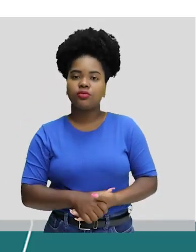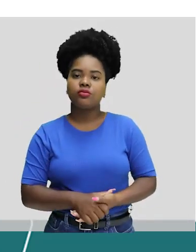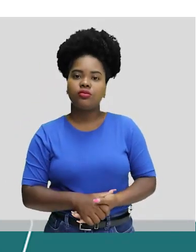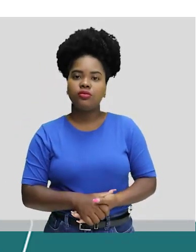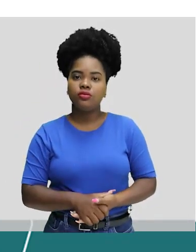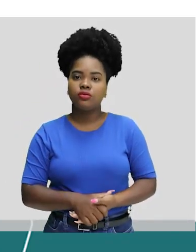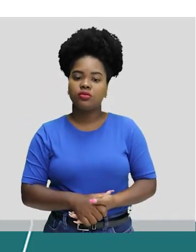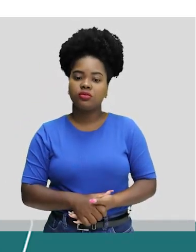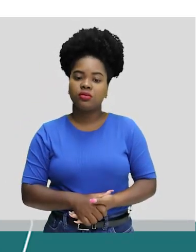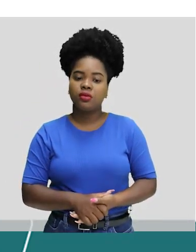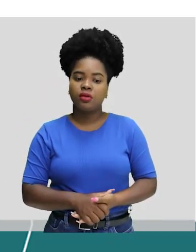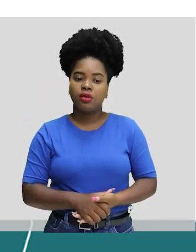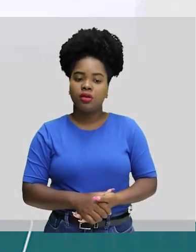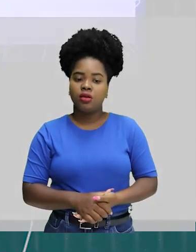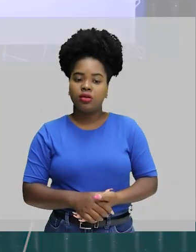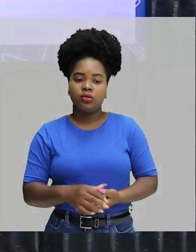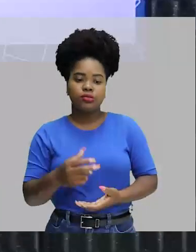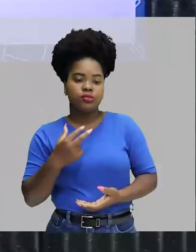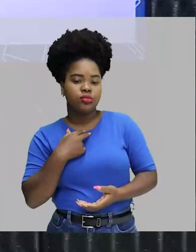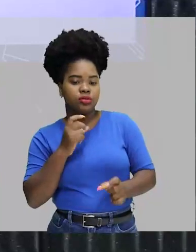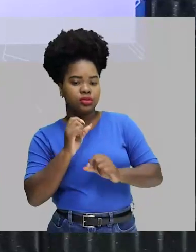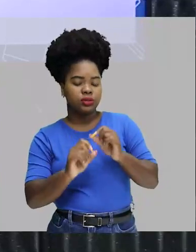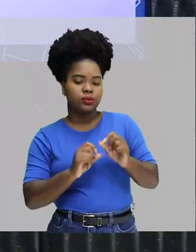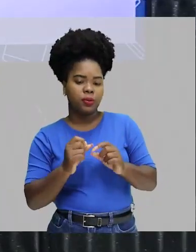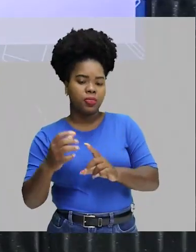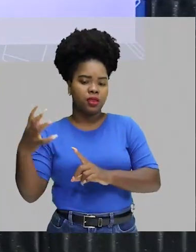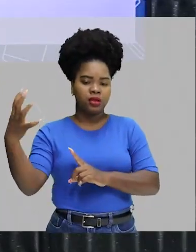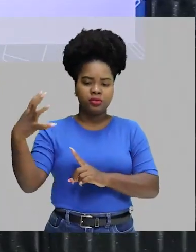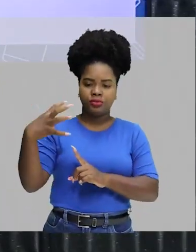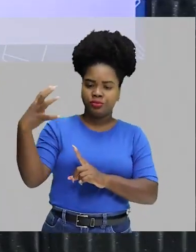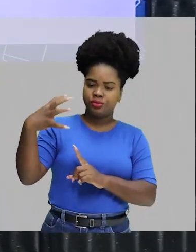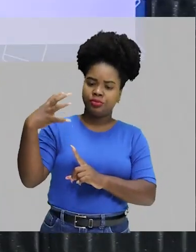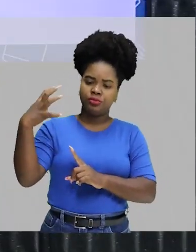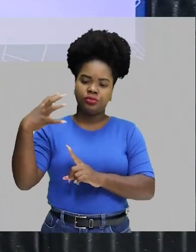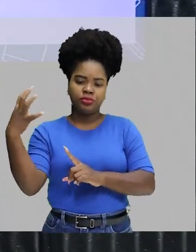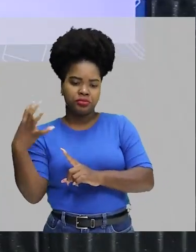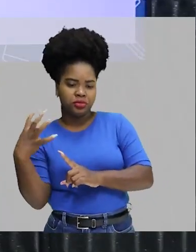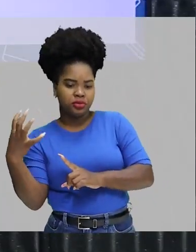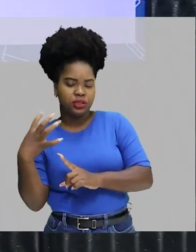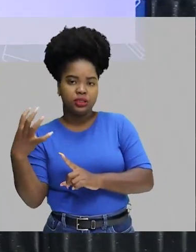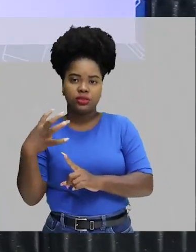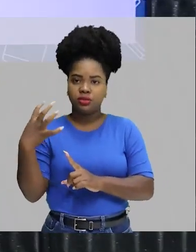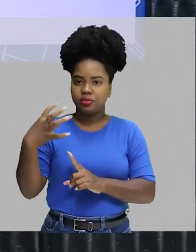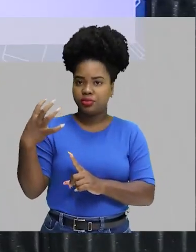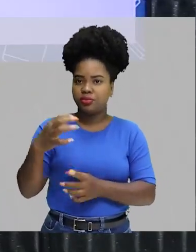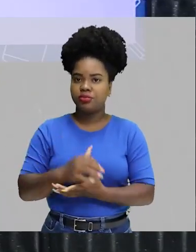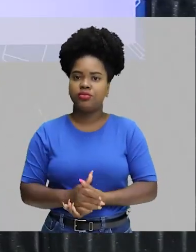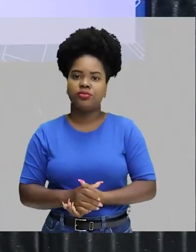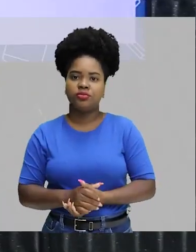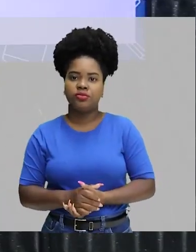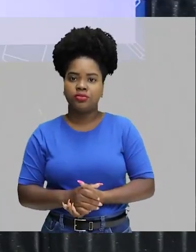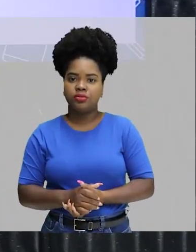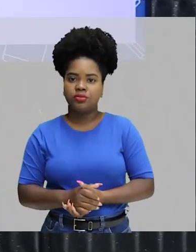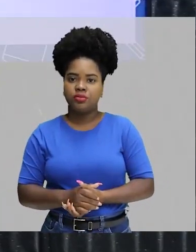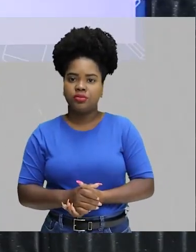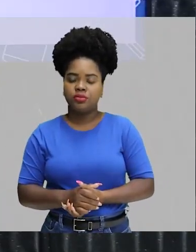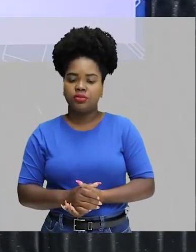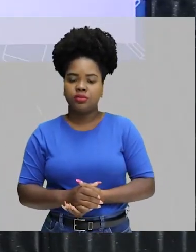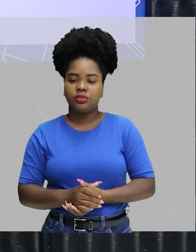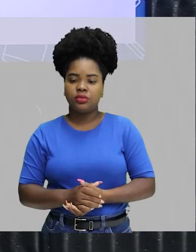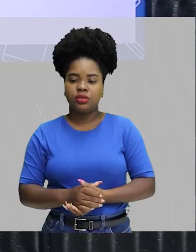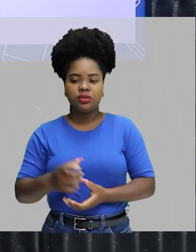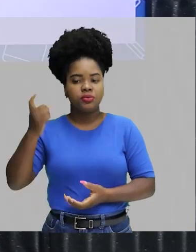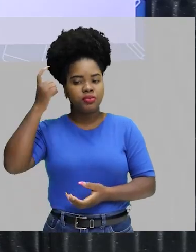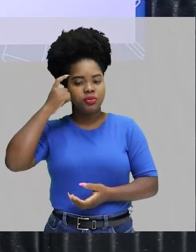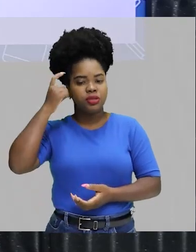não vou me deixar levar, não vou ser Maria vai com as outras, né? Uma expressão de gente que é sugestionável, gente que